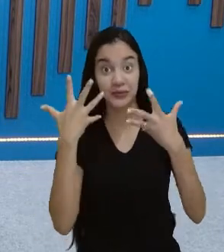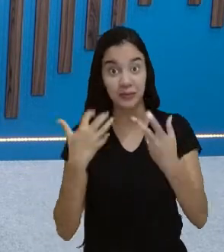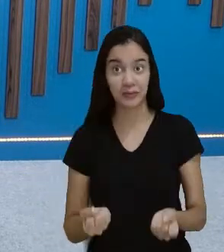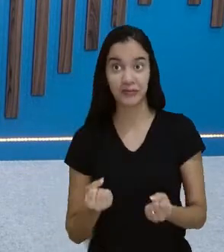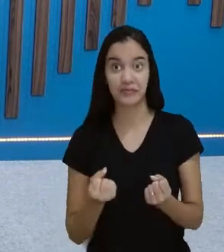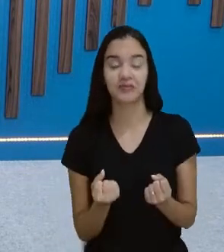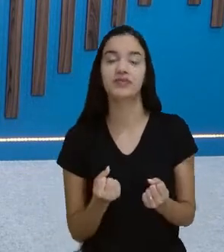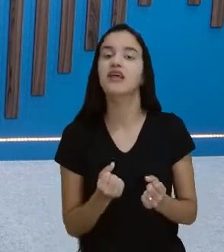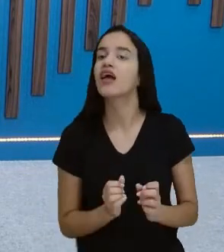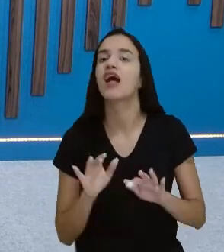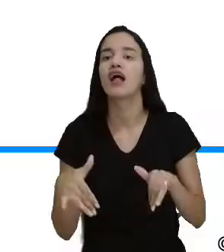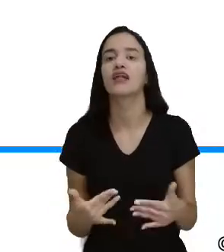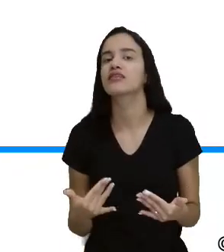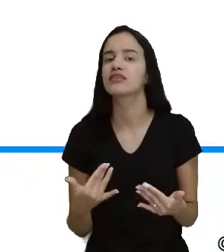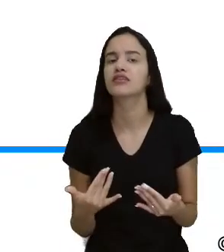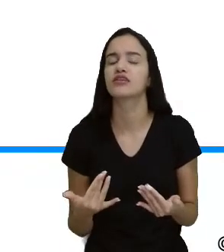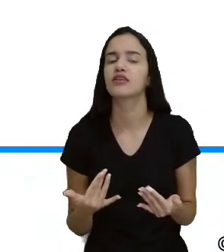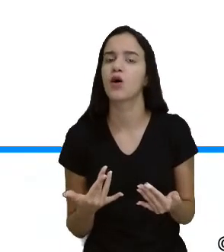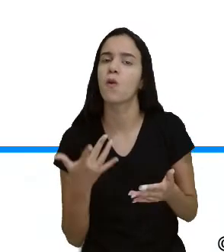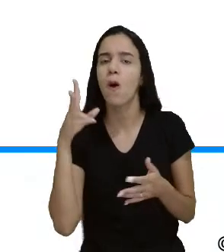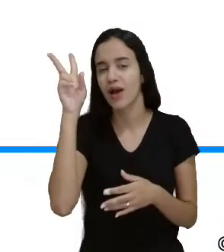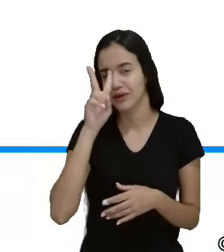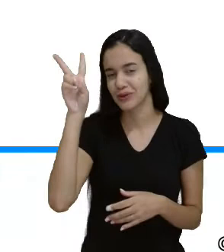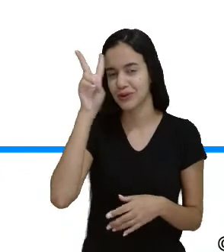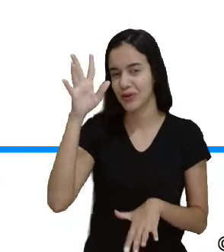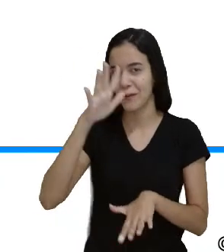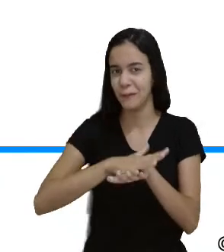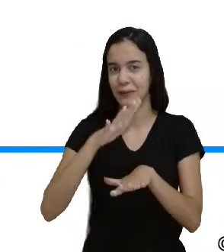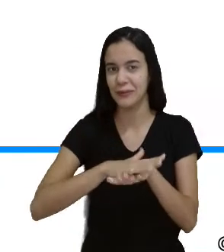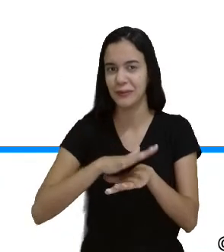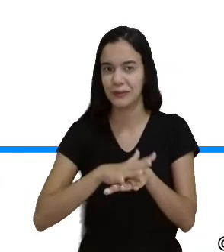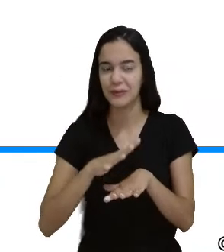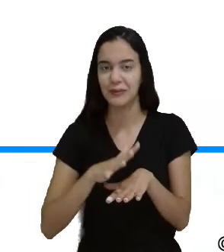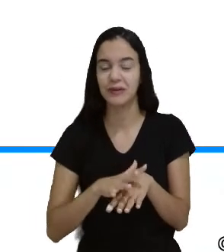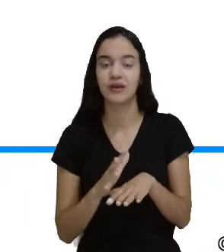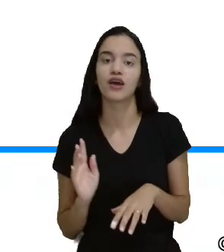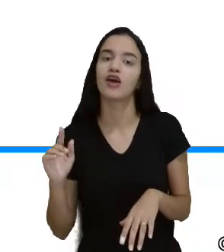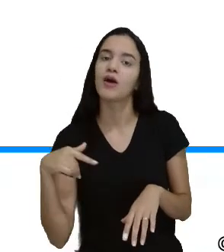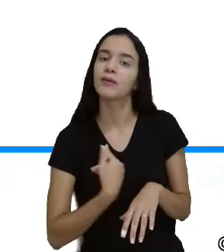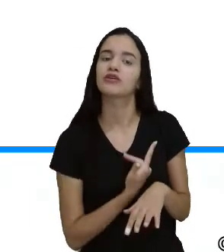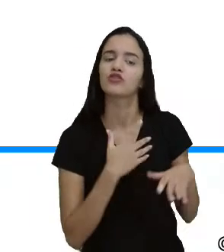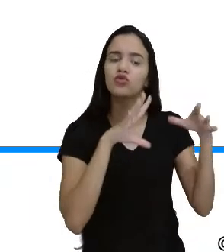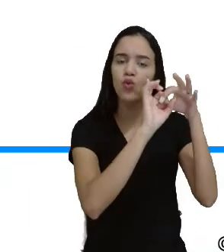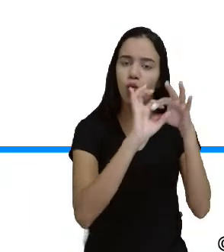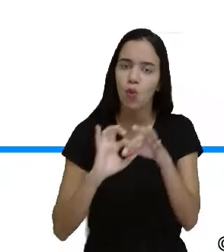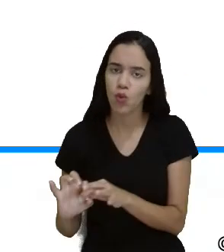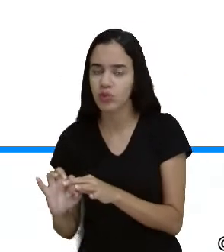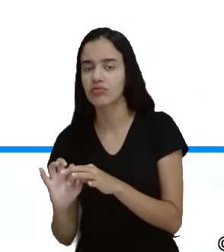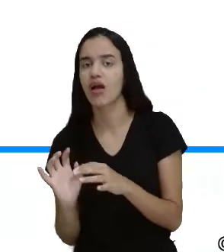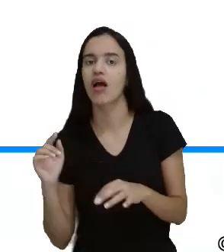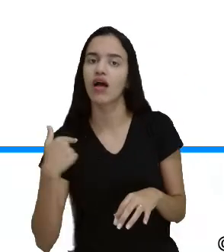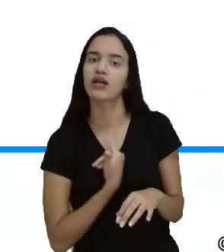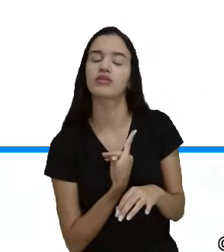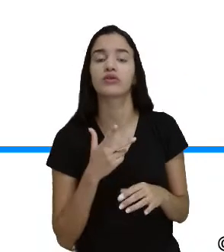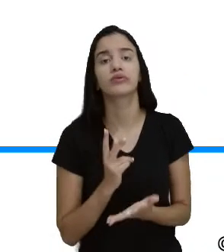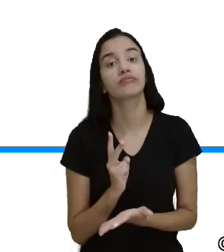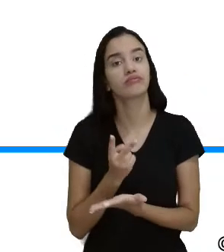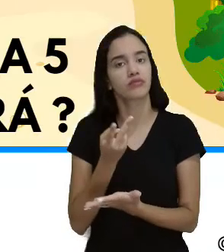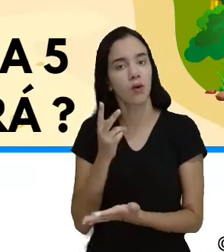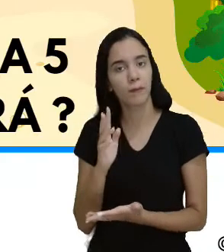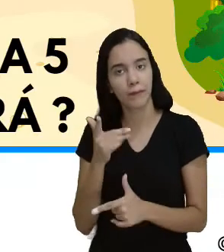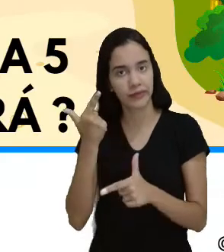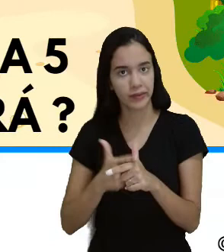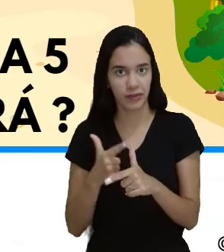lá? Então, a gente vai entrar com as historinhas matemáticas para poder a gente contextualizar a nossa situação